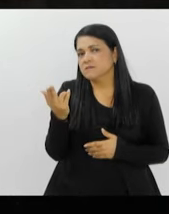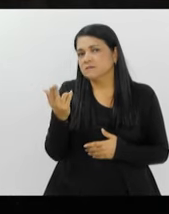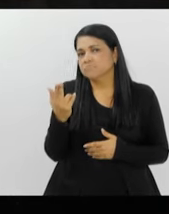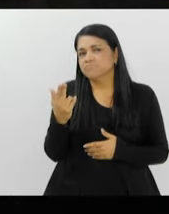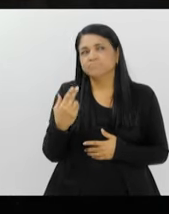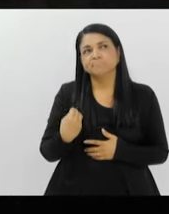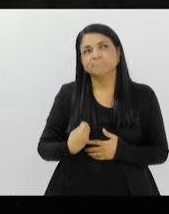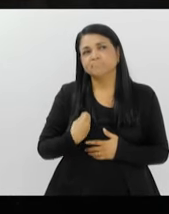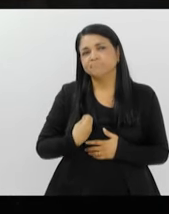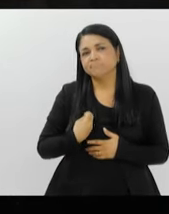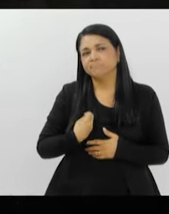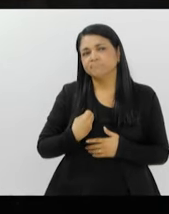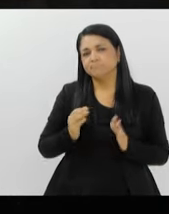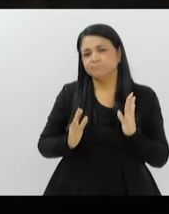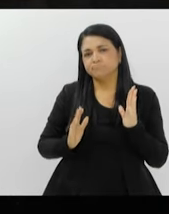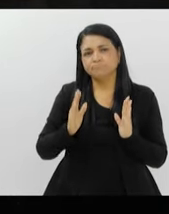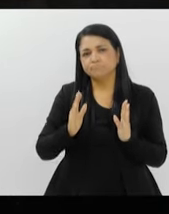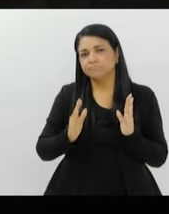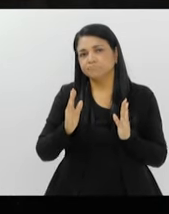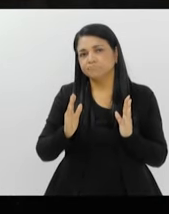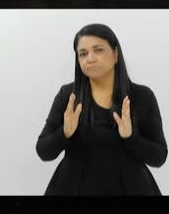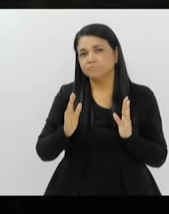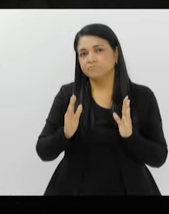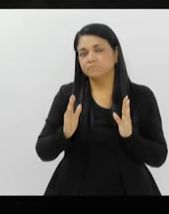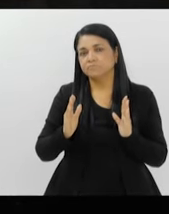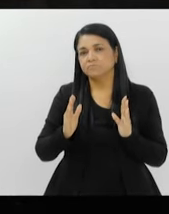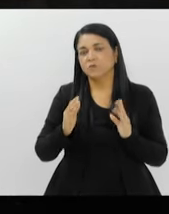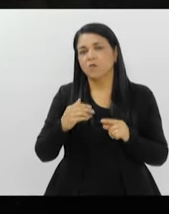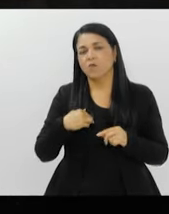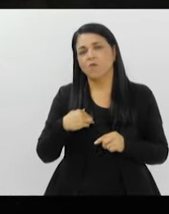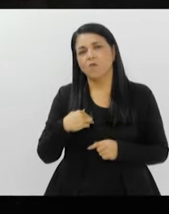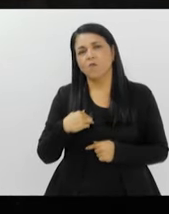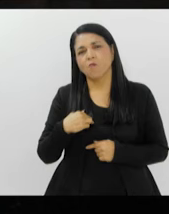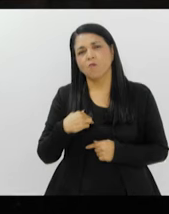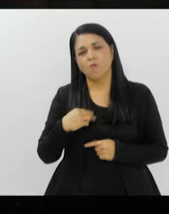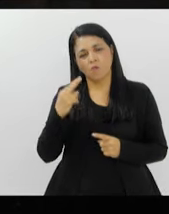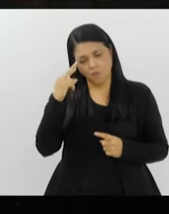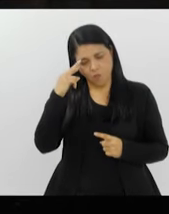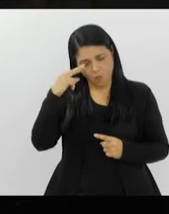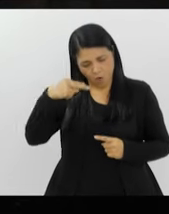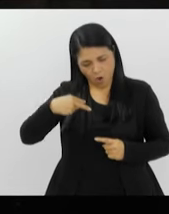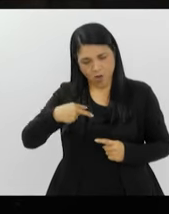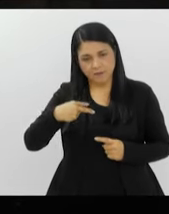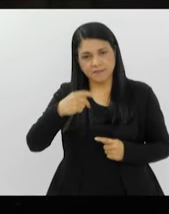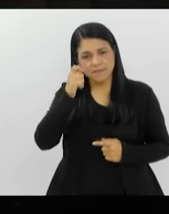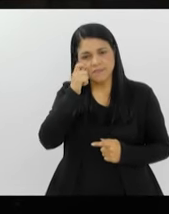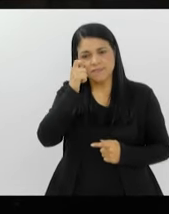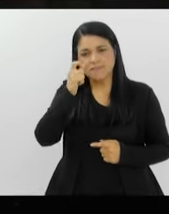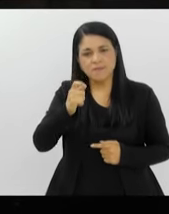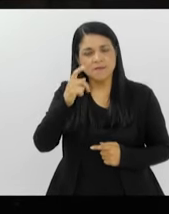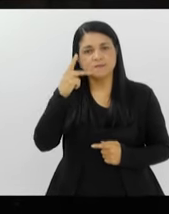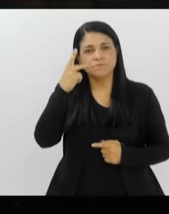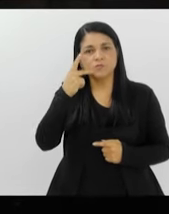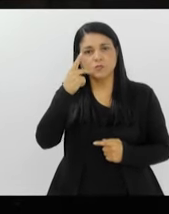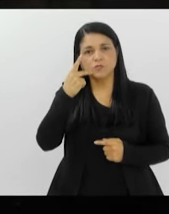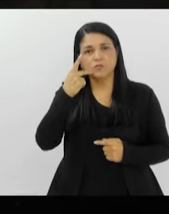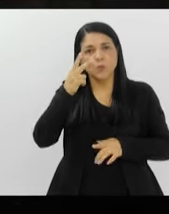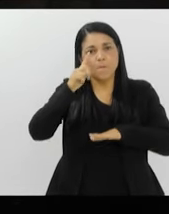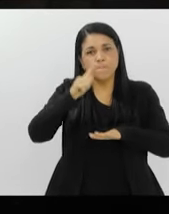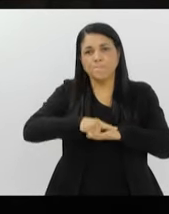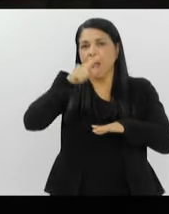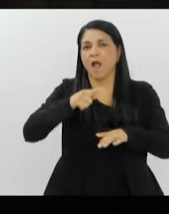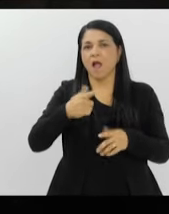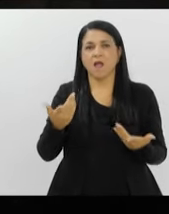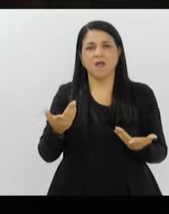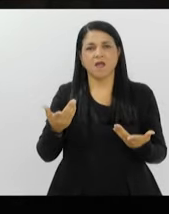vivendo tempos que a gente só se olha pro interesse político imediato e não